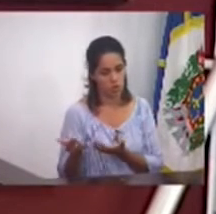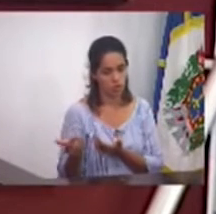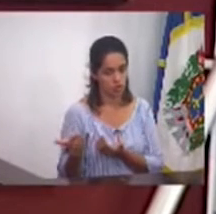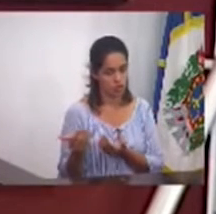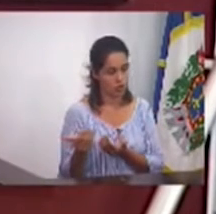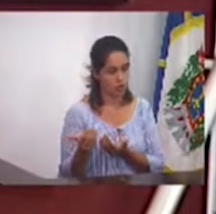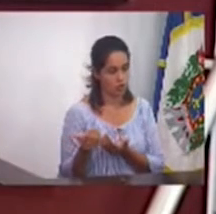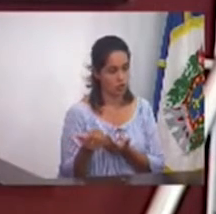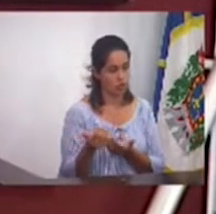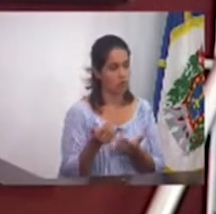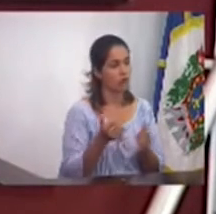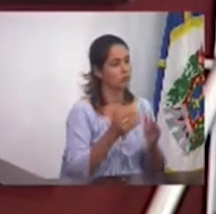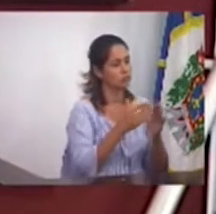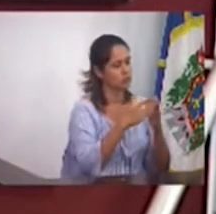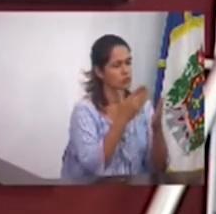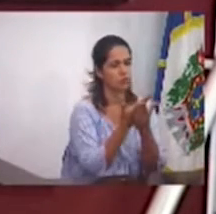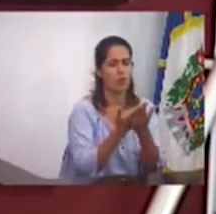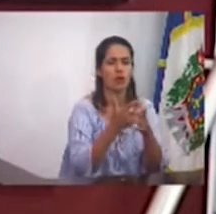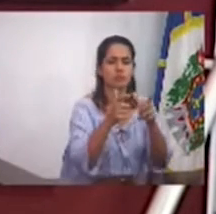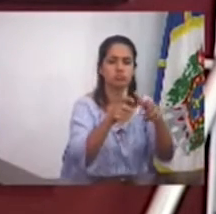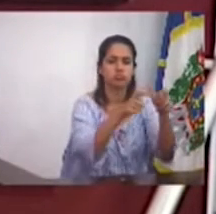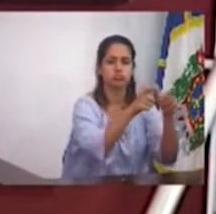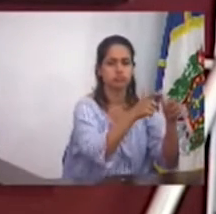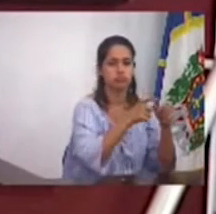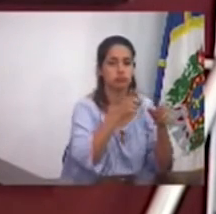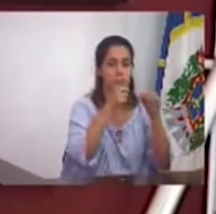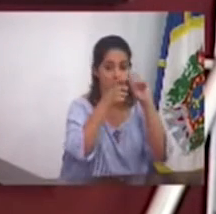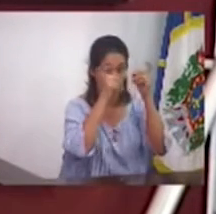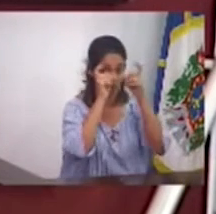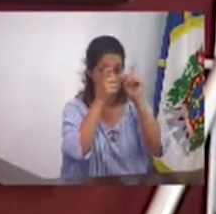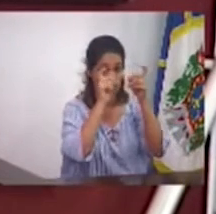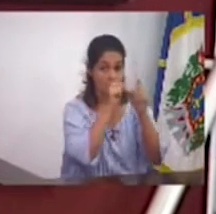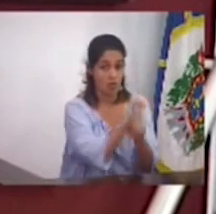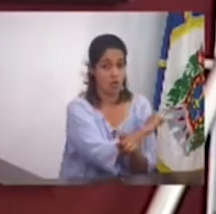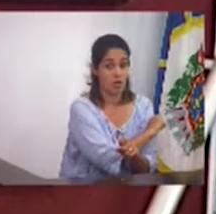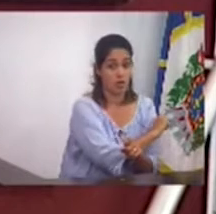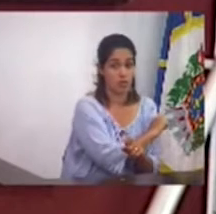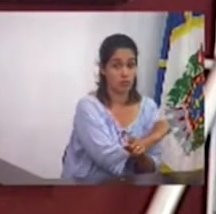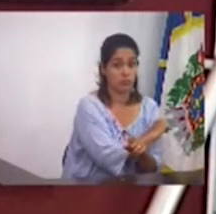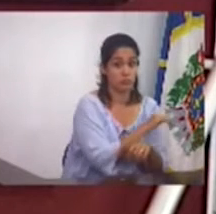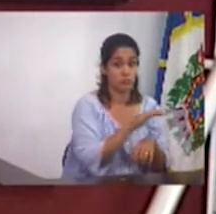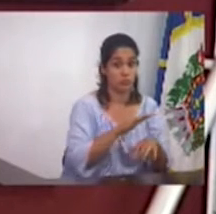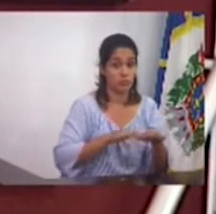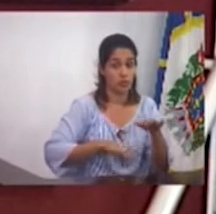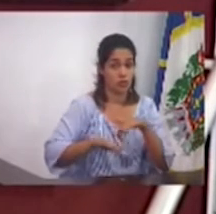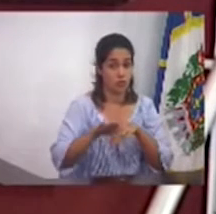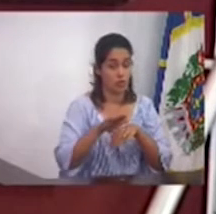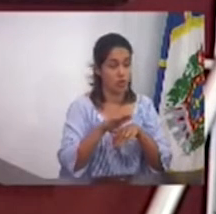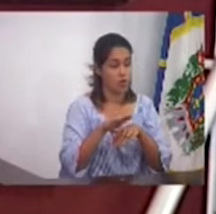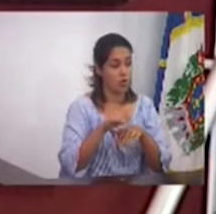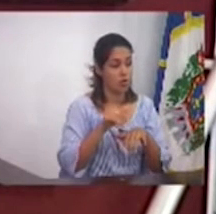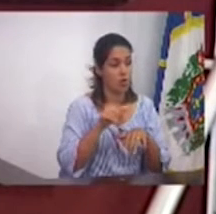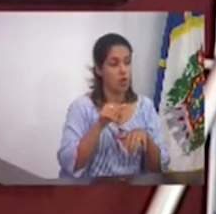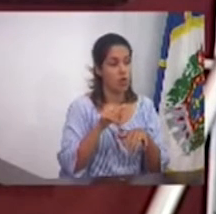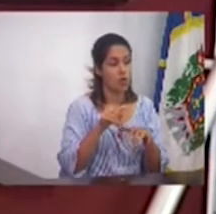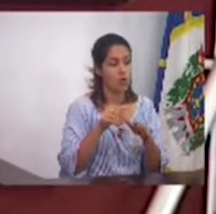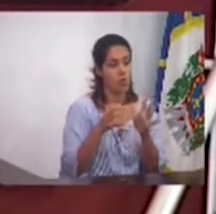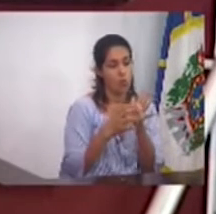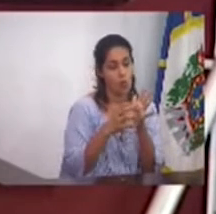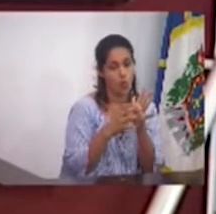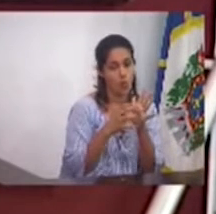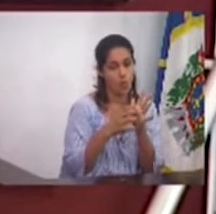com as escolas com os diretores professores aluno para tratar sobre o parlamento jovem desse ano